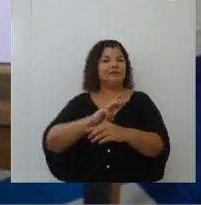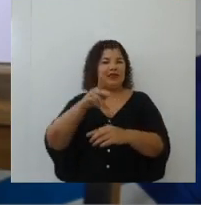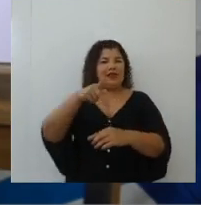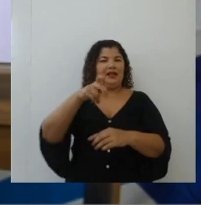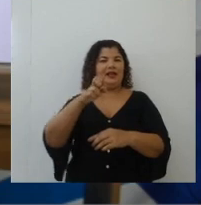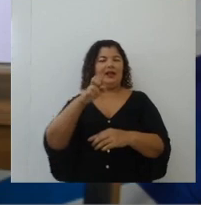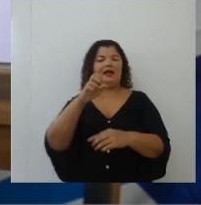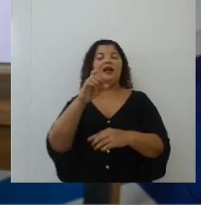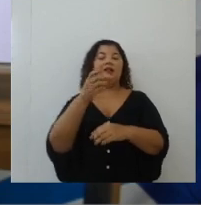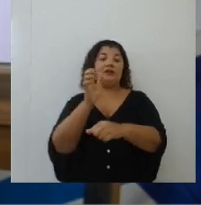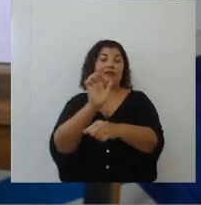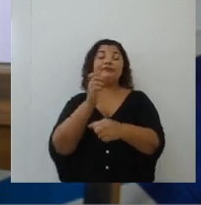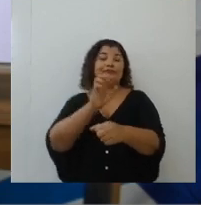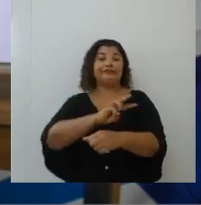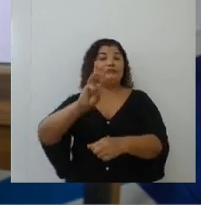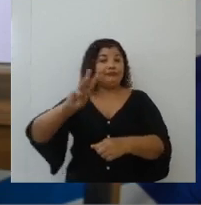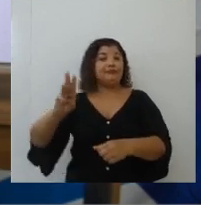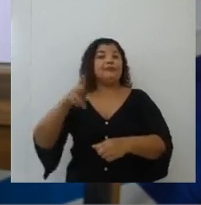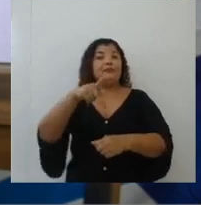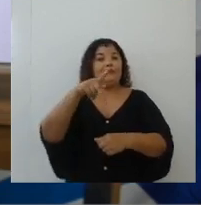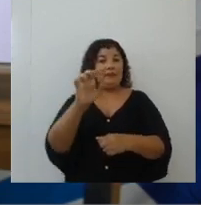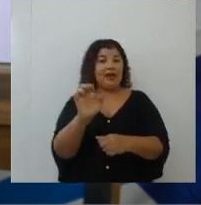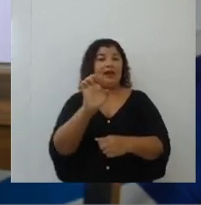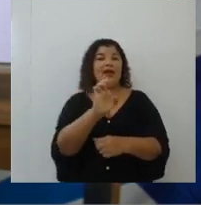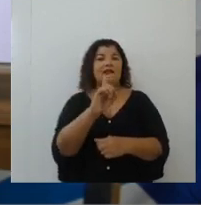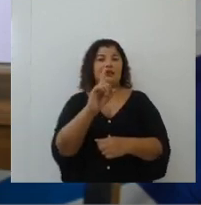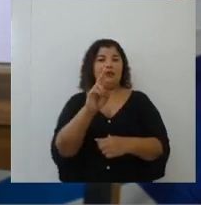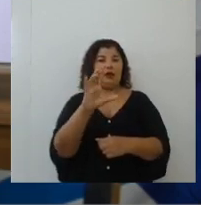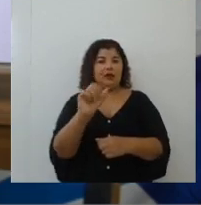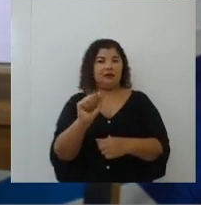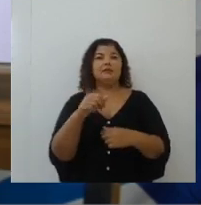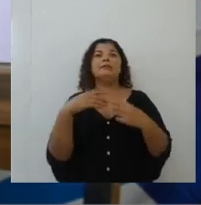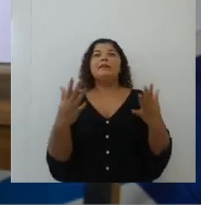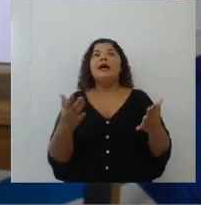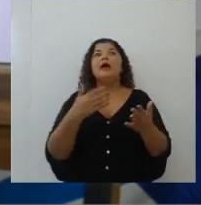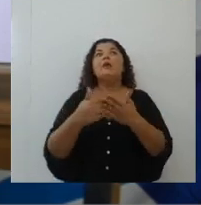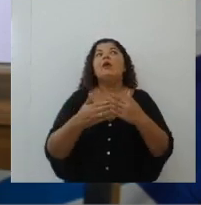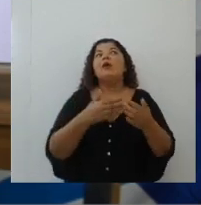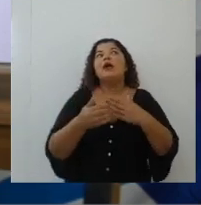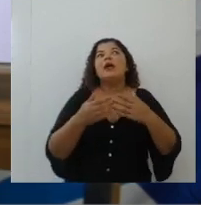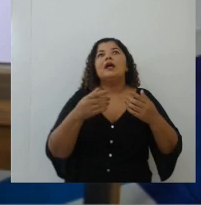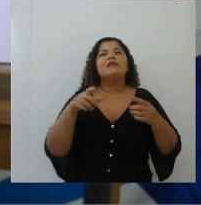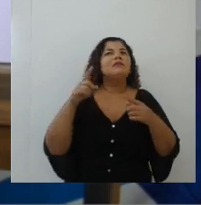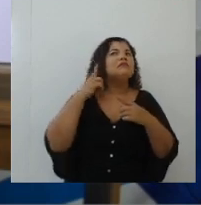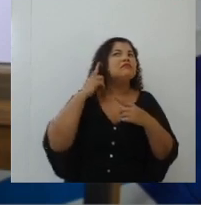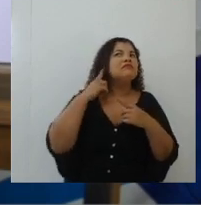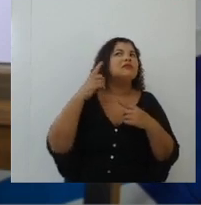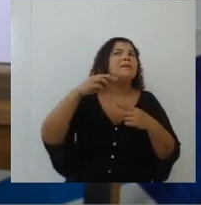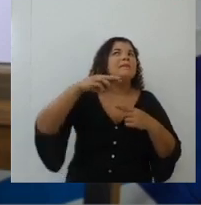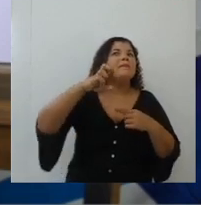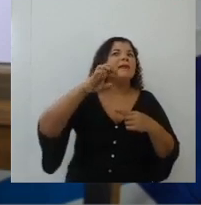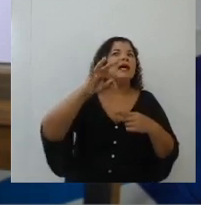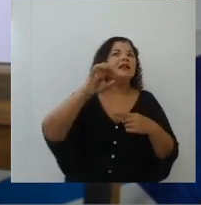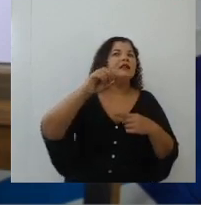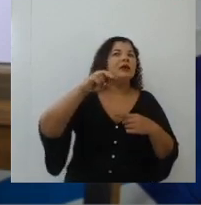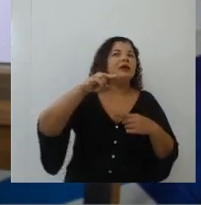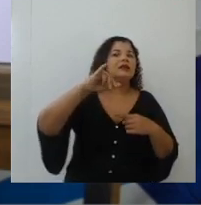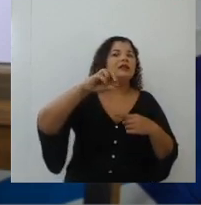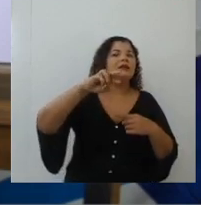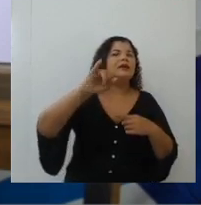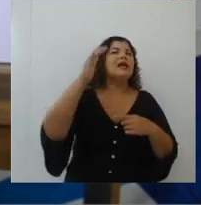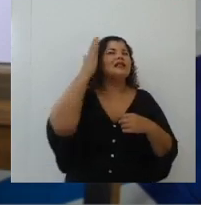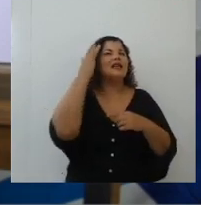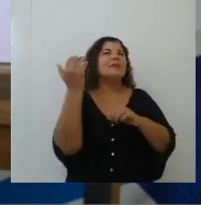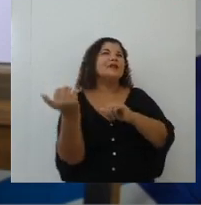Educa.pe, tá? Nossos slides estarão lá. Mas eu quero te dizer, ouviu falar em metonímia? Lembra na substituição de um termo por